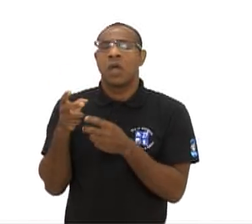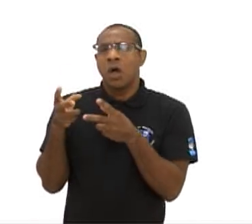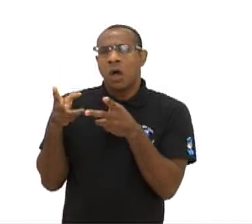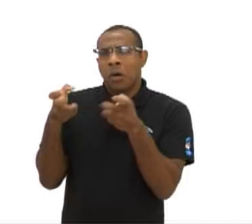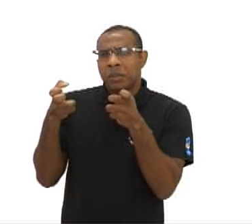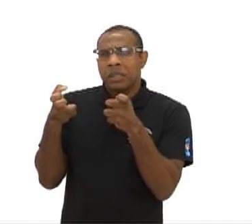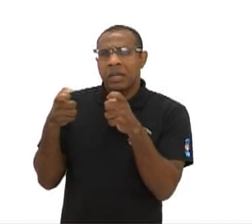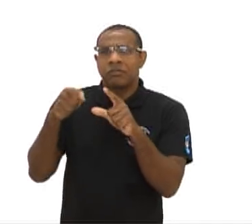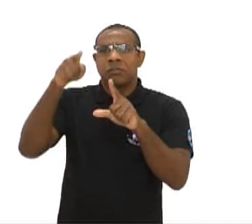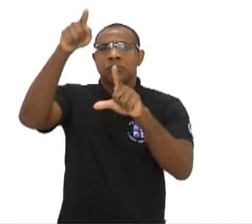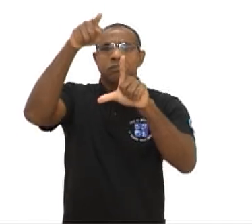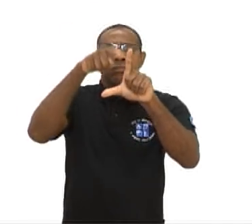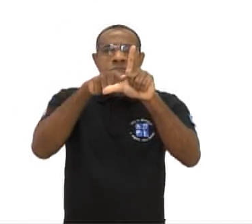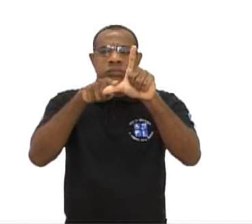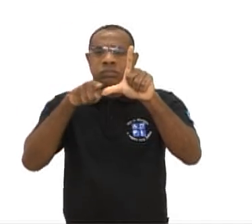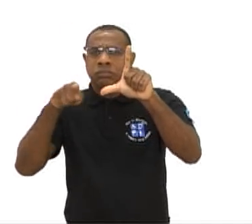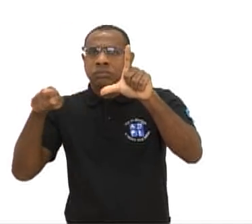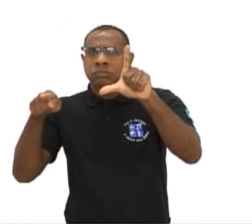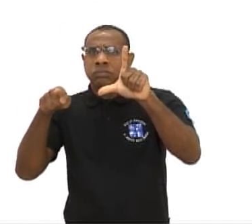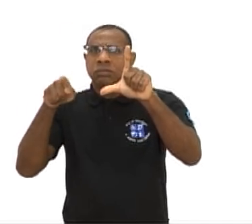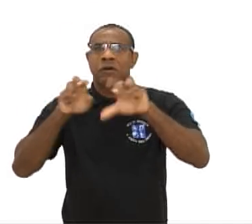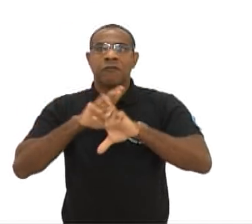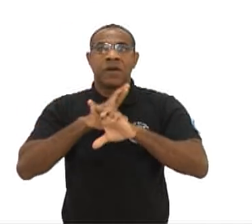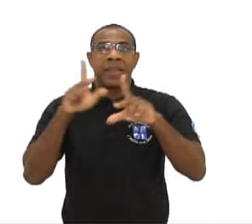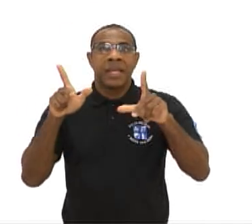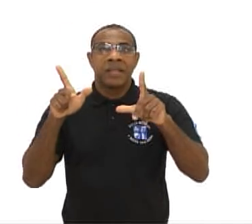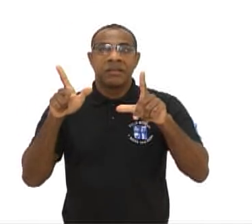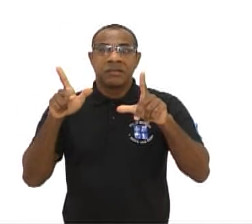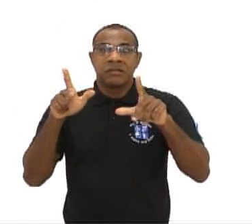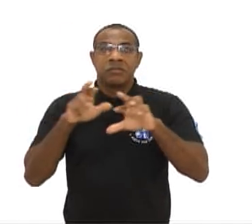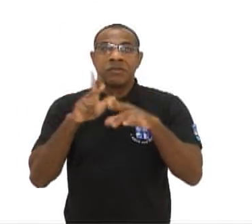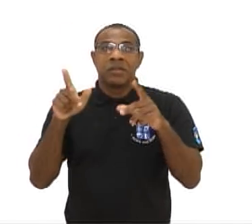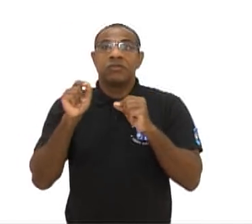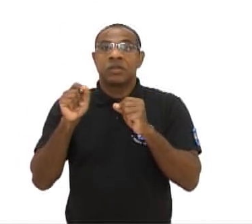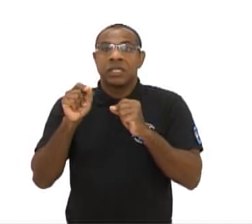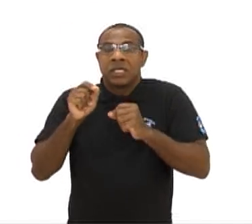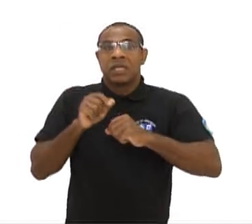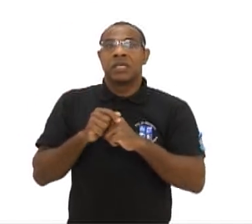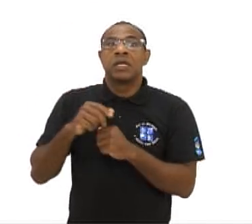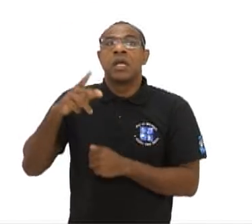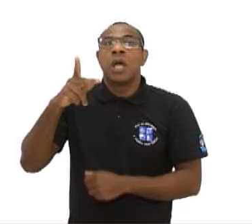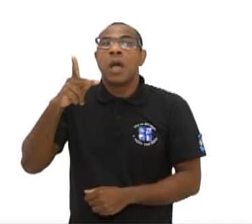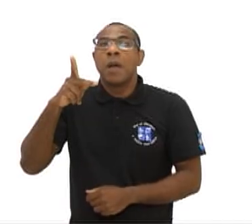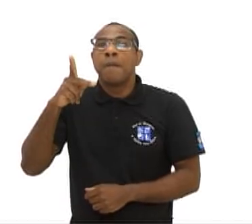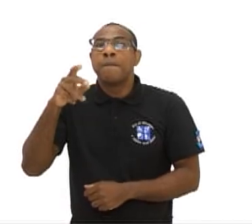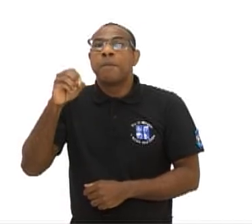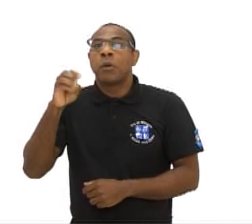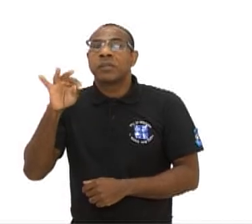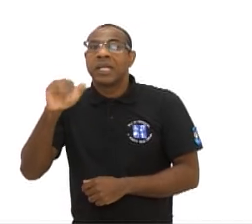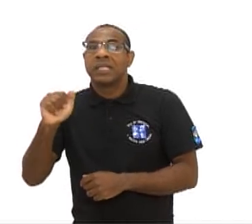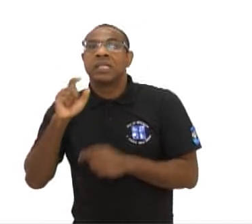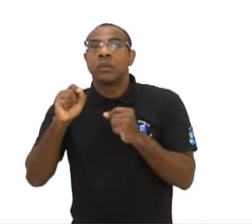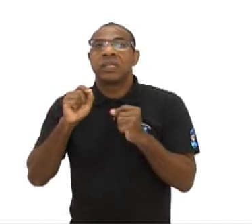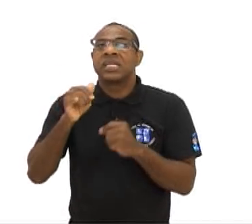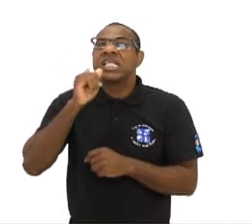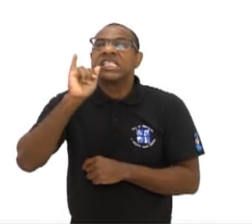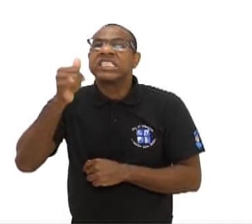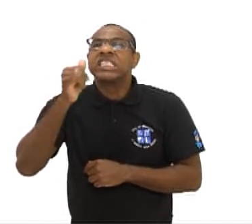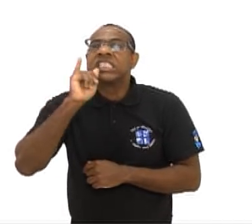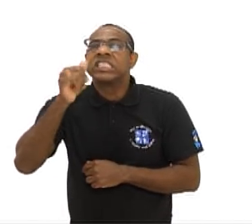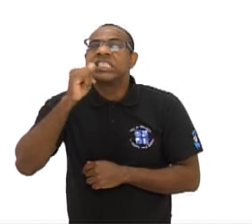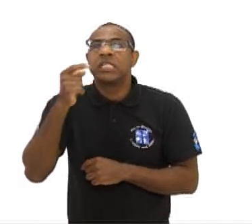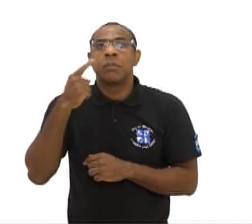Observe o gráfico da diferença de potencial em função da corrente elétrica, mostrado ao lado,